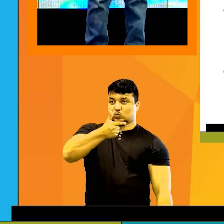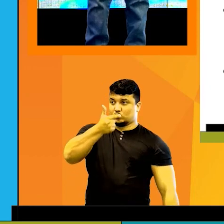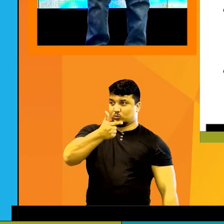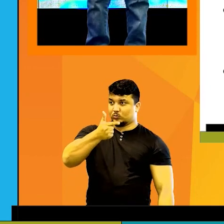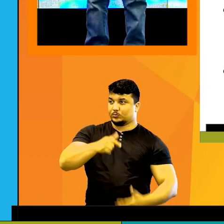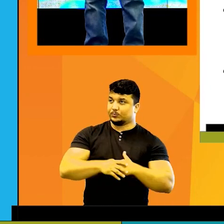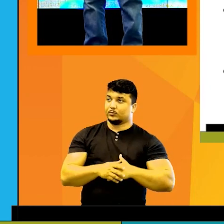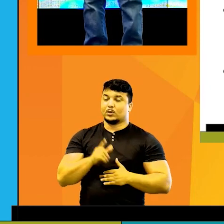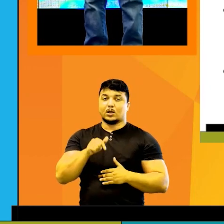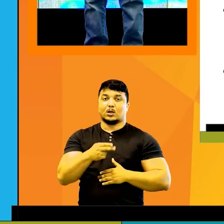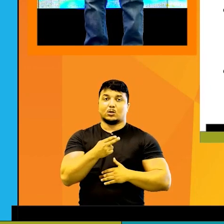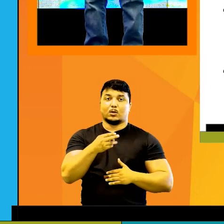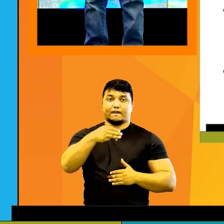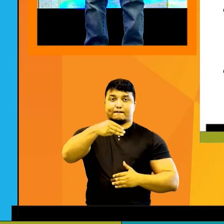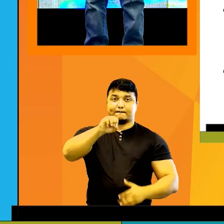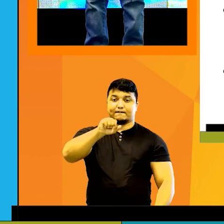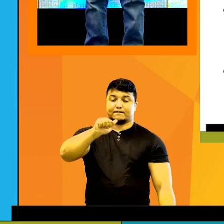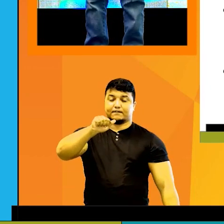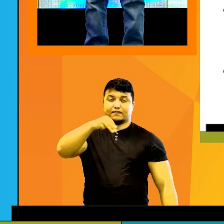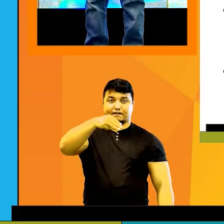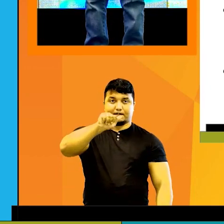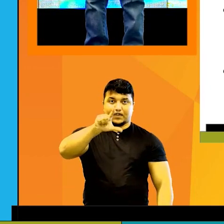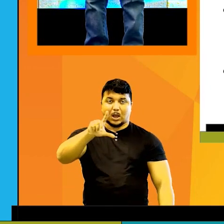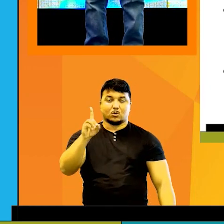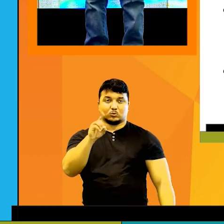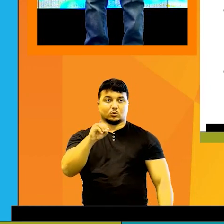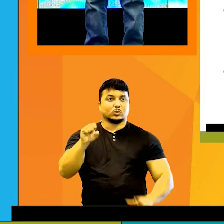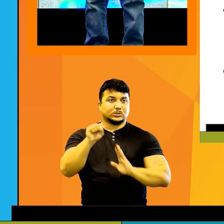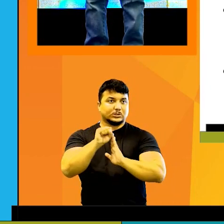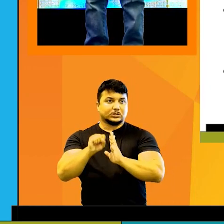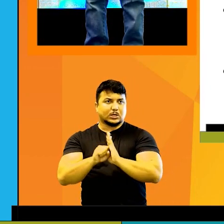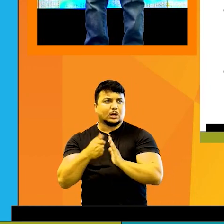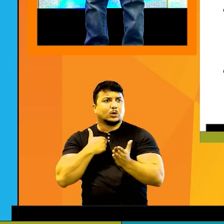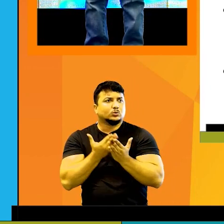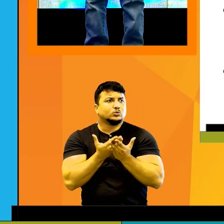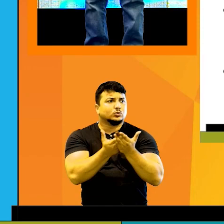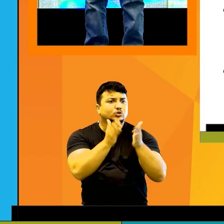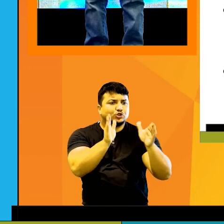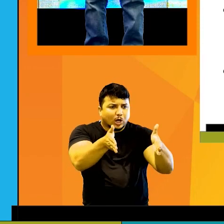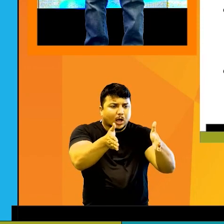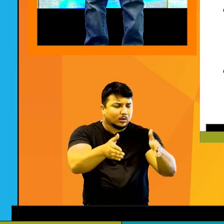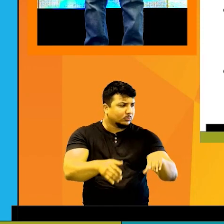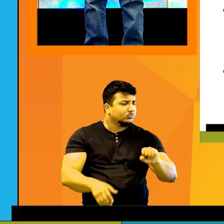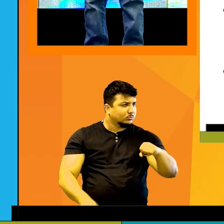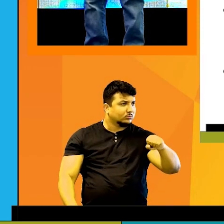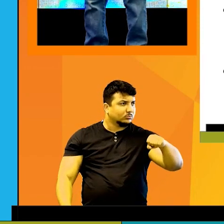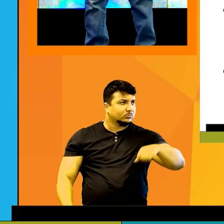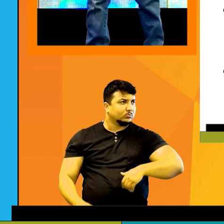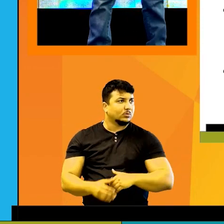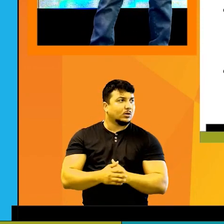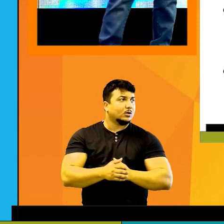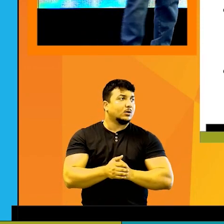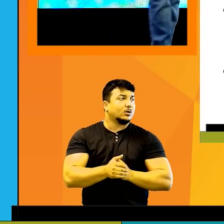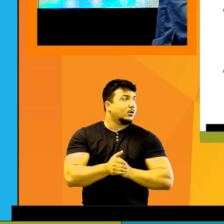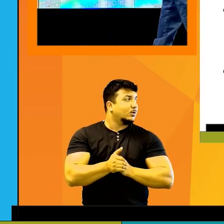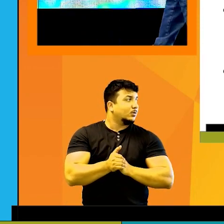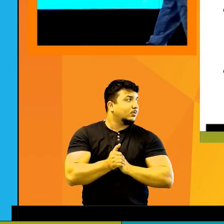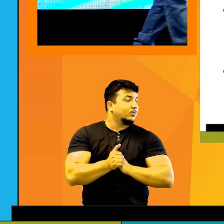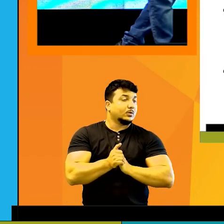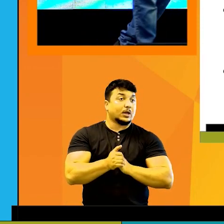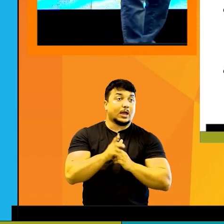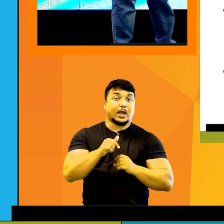segunda, denominada mal do século. Ai sim, eu já estudei isso, já. Então a geração mal do século